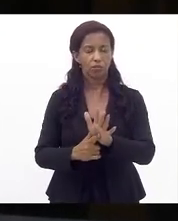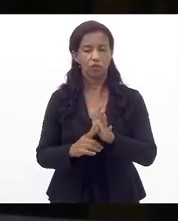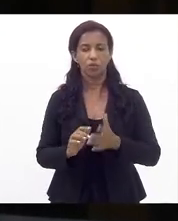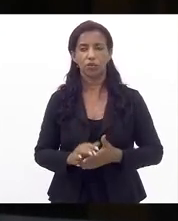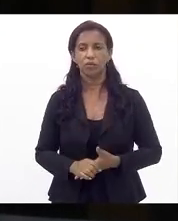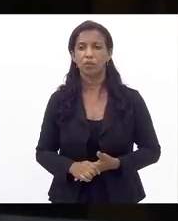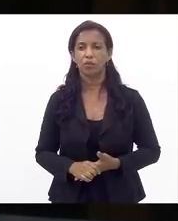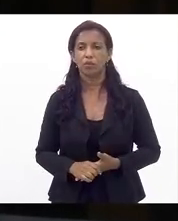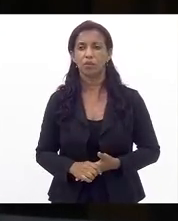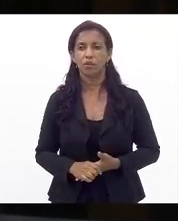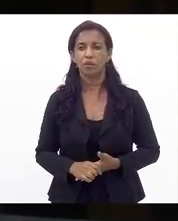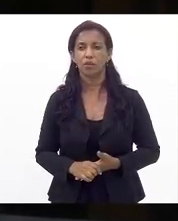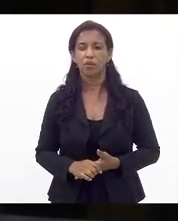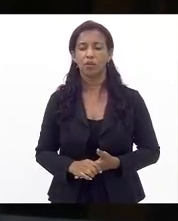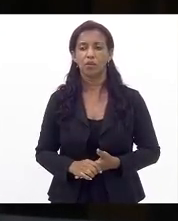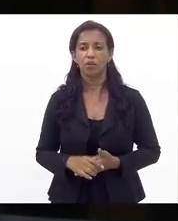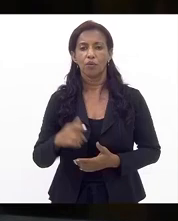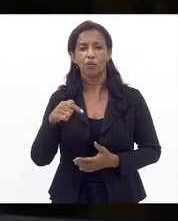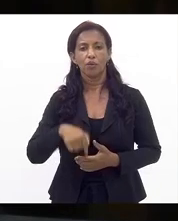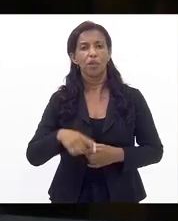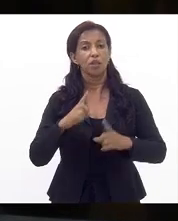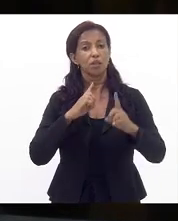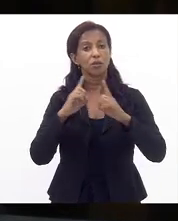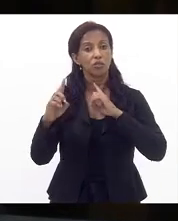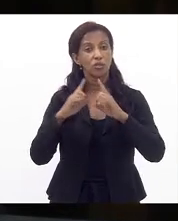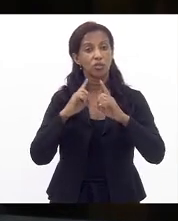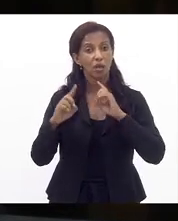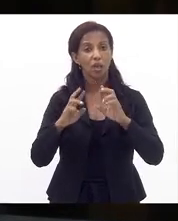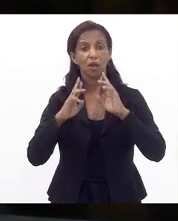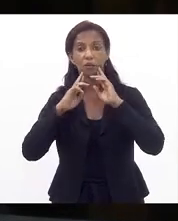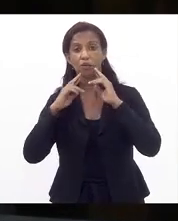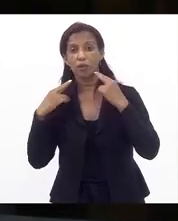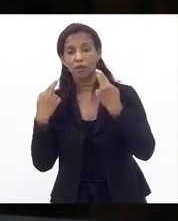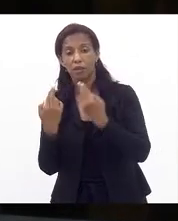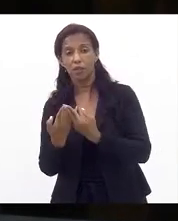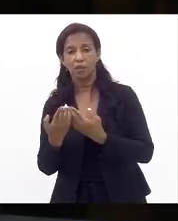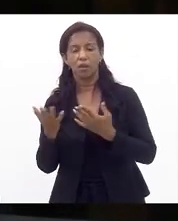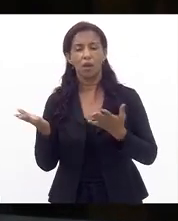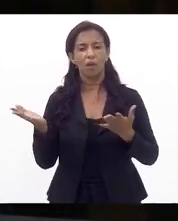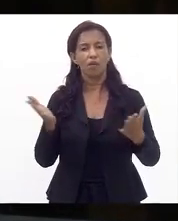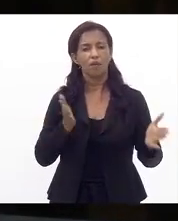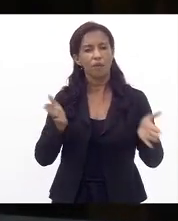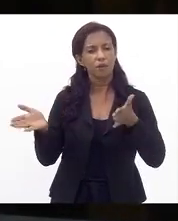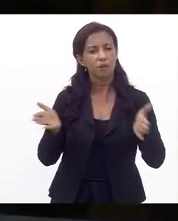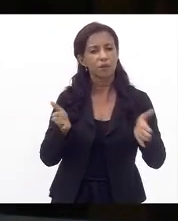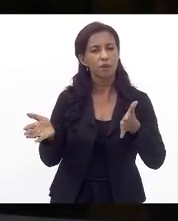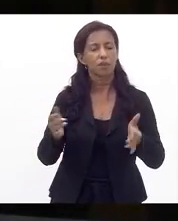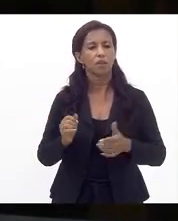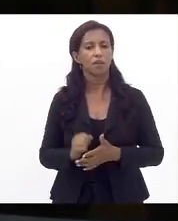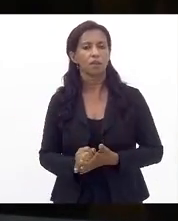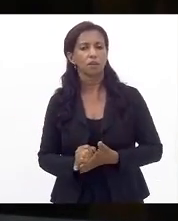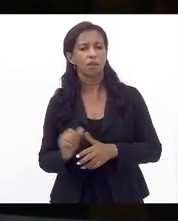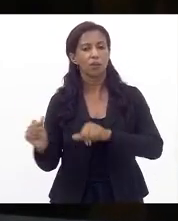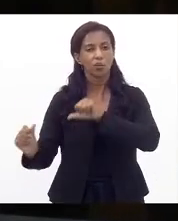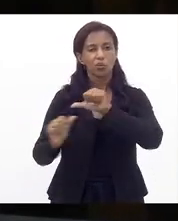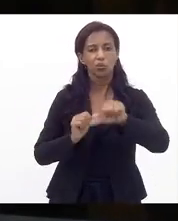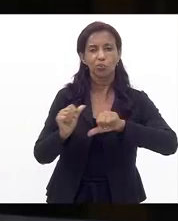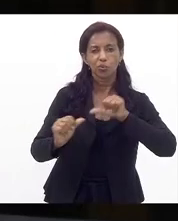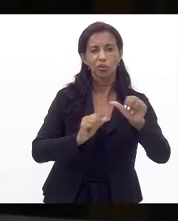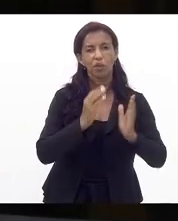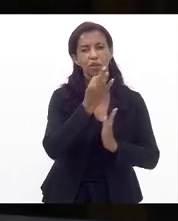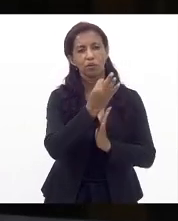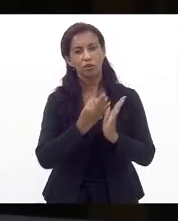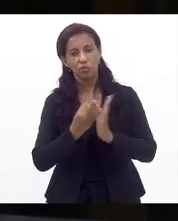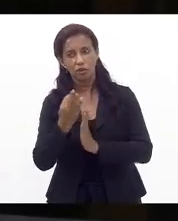disso foi a construção desse diálogo a discussão A flexibilização mudamos determinado os